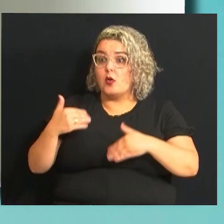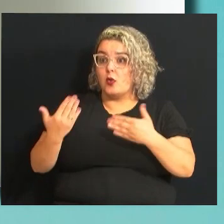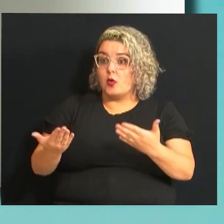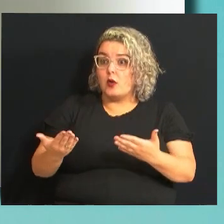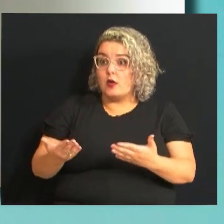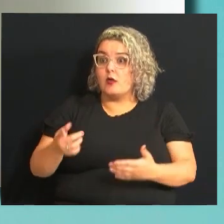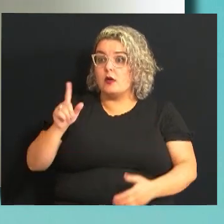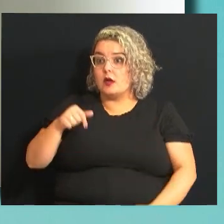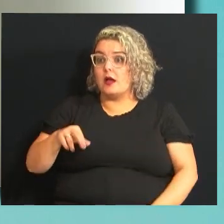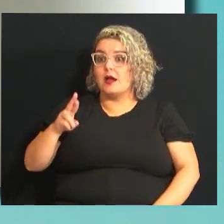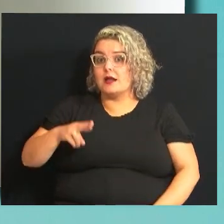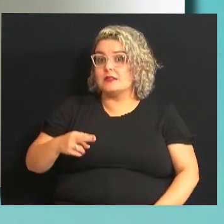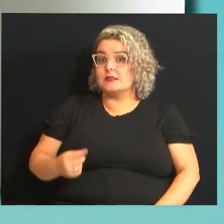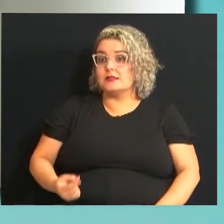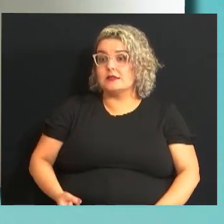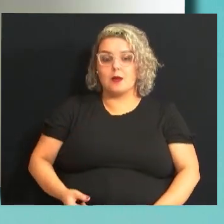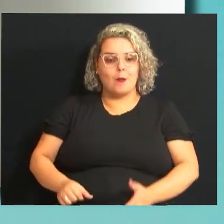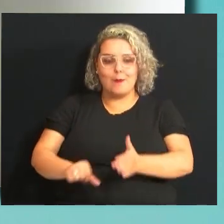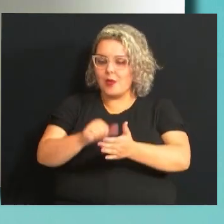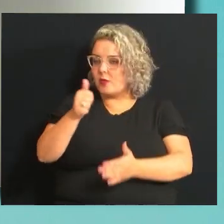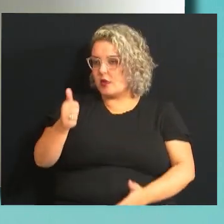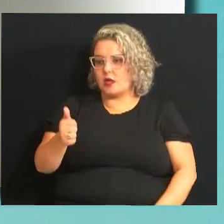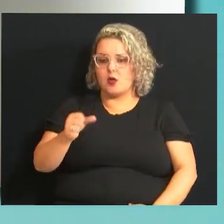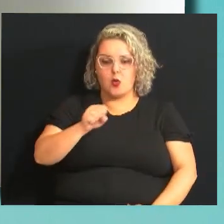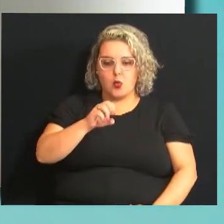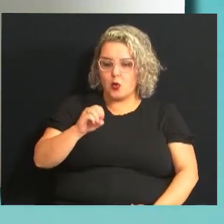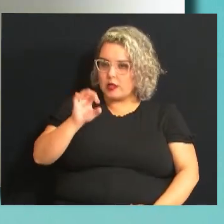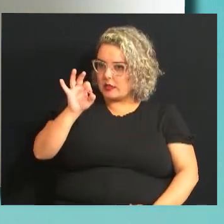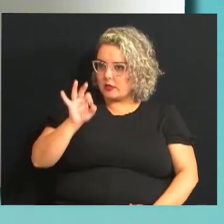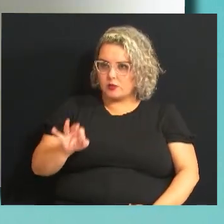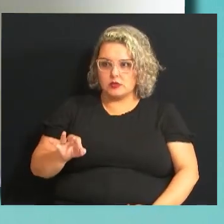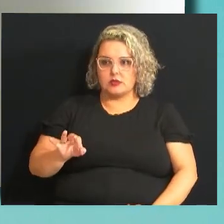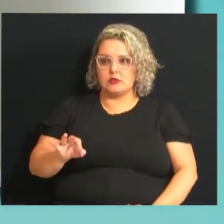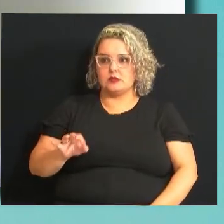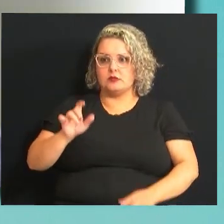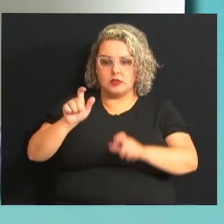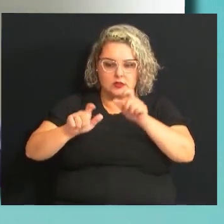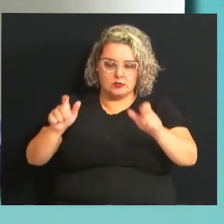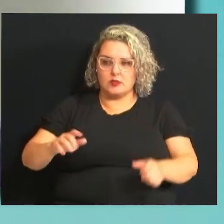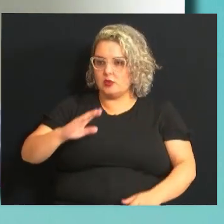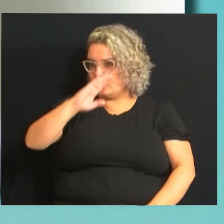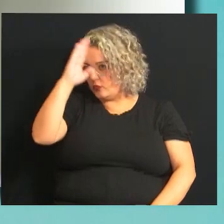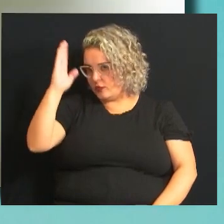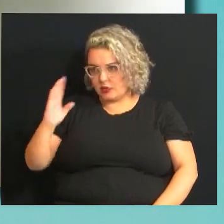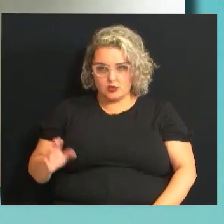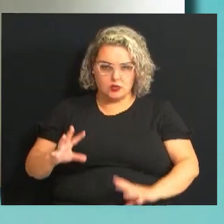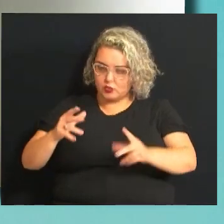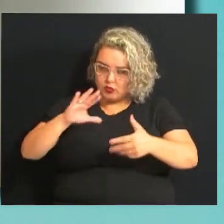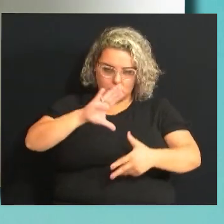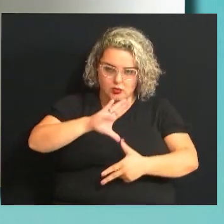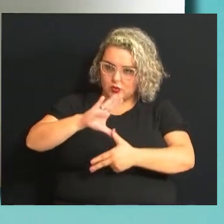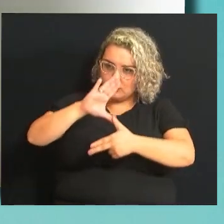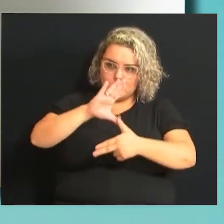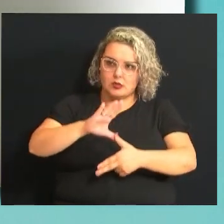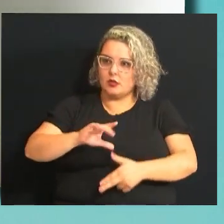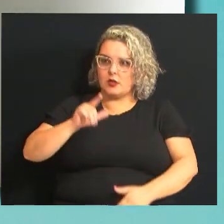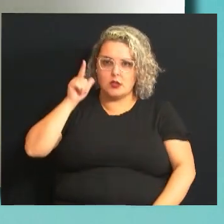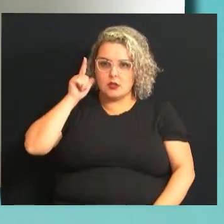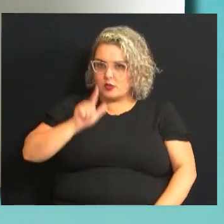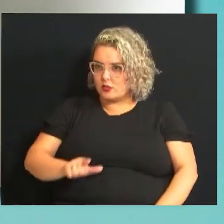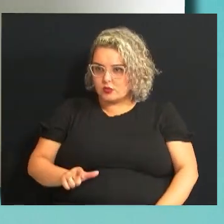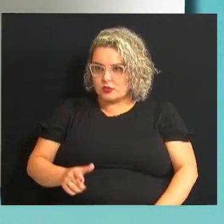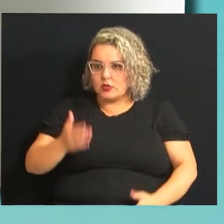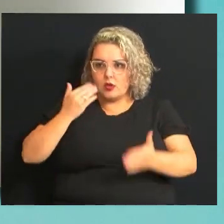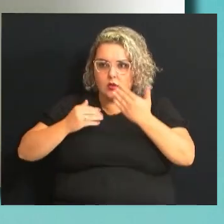E quando a gente começou a pensar, assim, qual que é o fator número um para 80% quase das pessoas